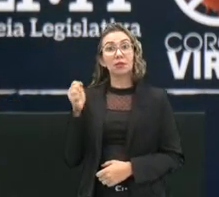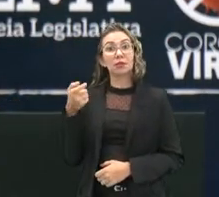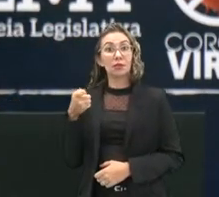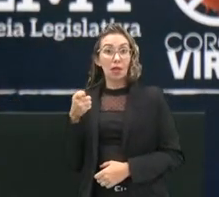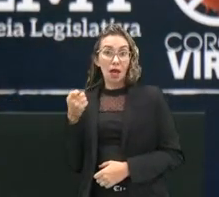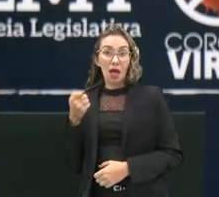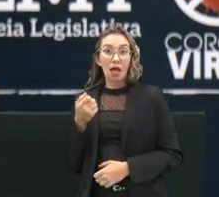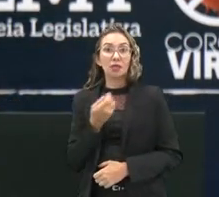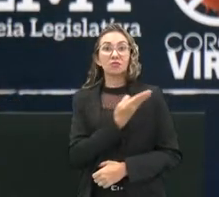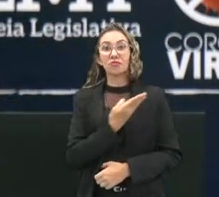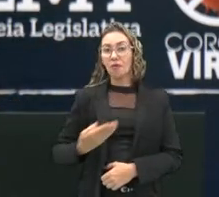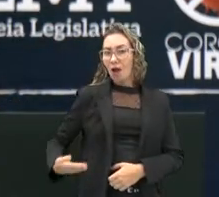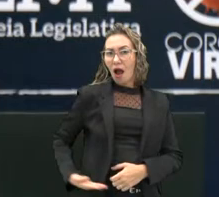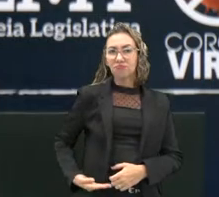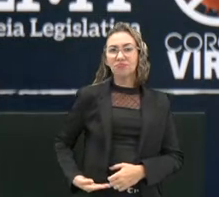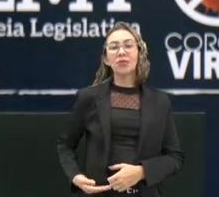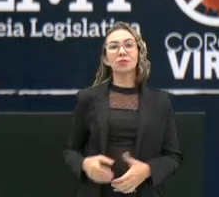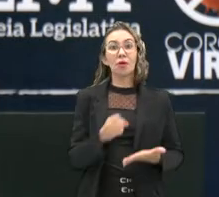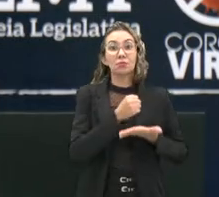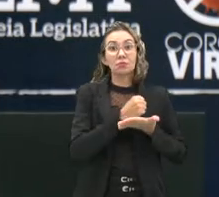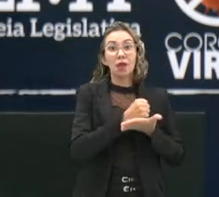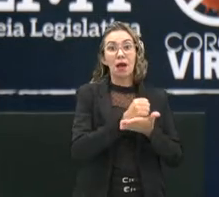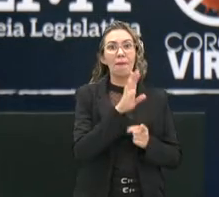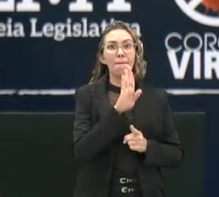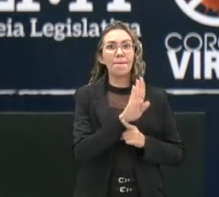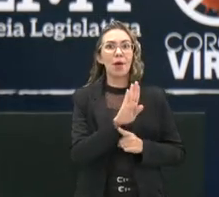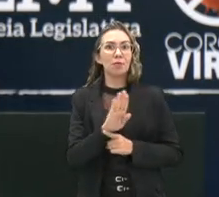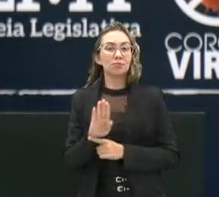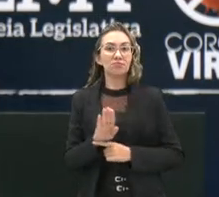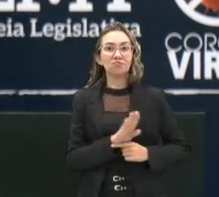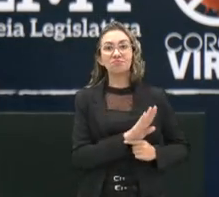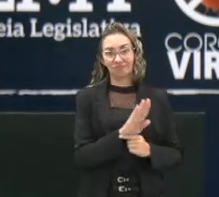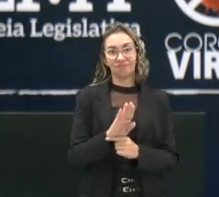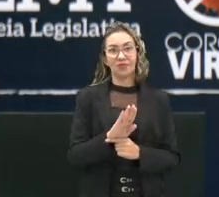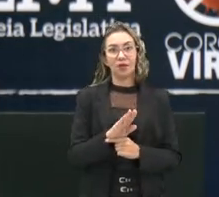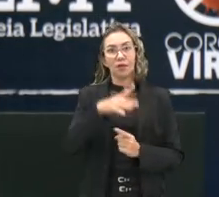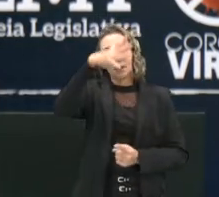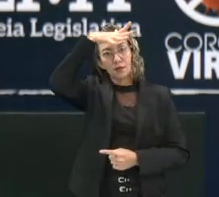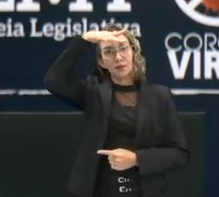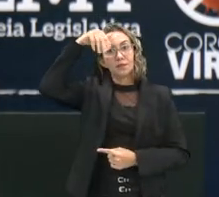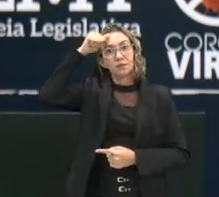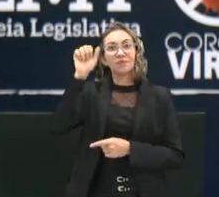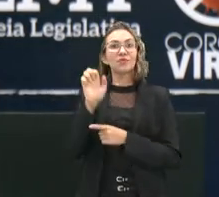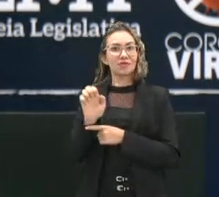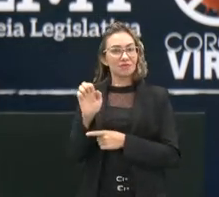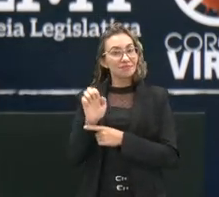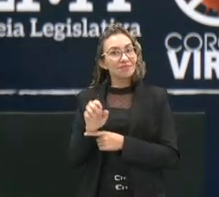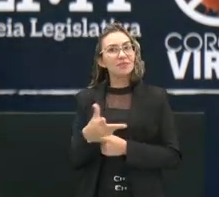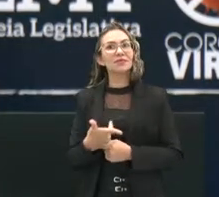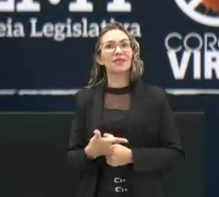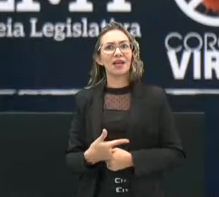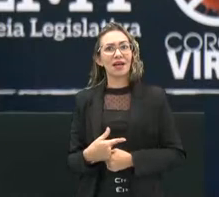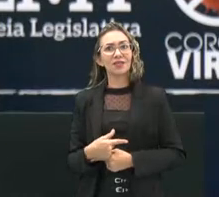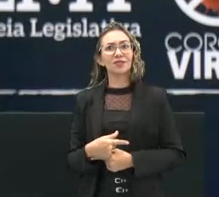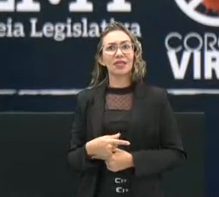Mato Grosso. É uma honra poder aqui resgatar um pouco da nossa história